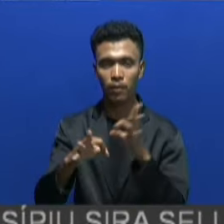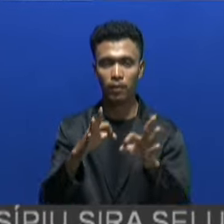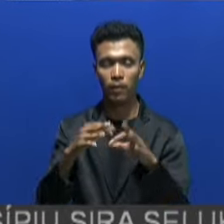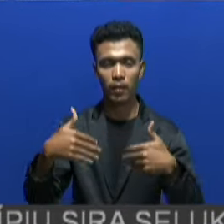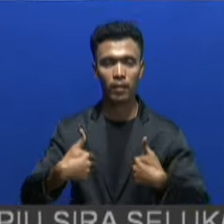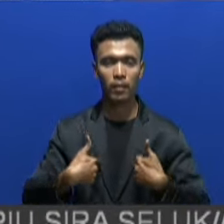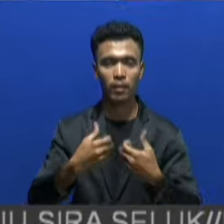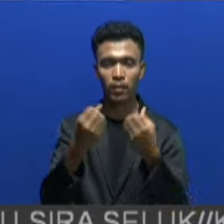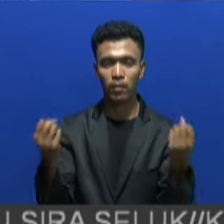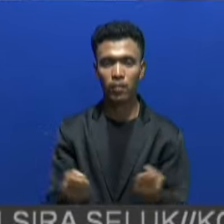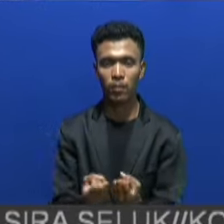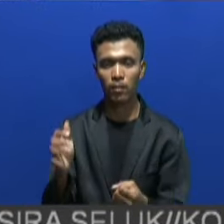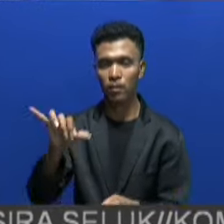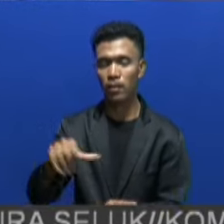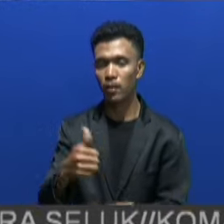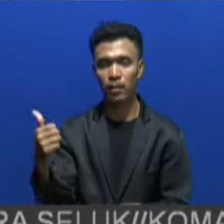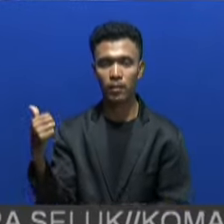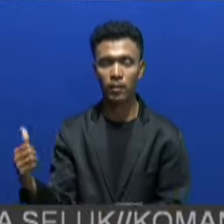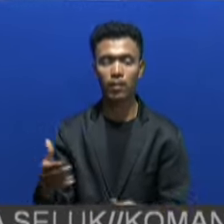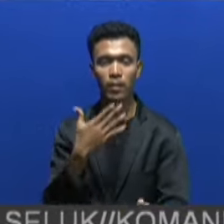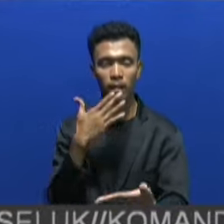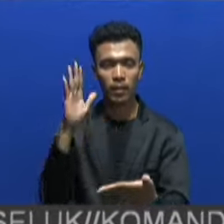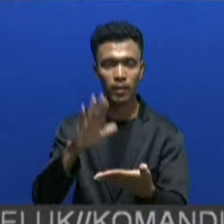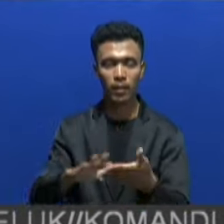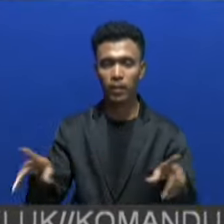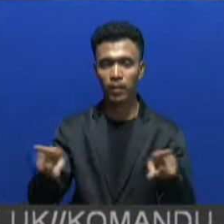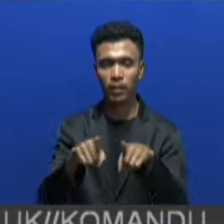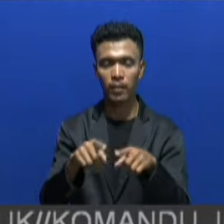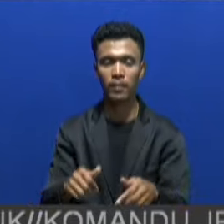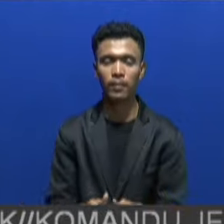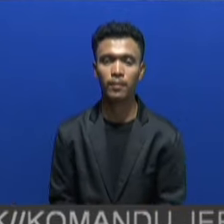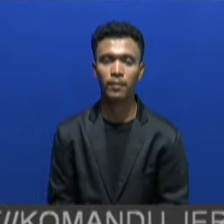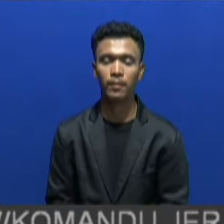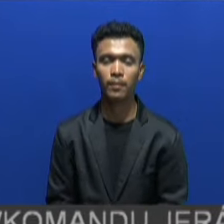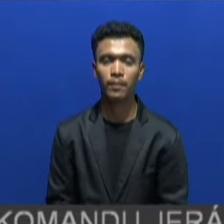cielo, parece ser o pior líder em ia.